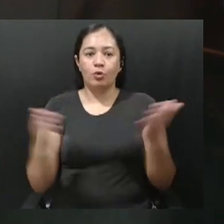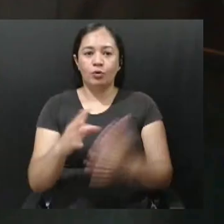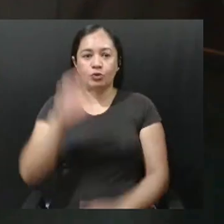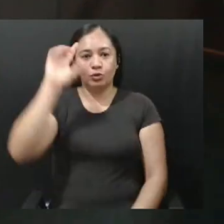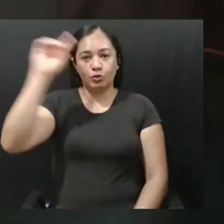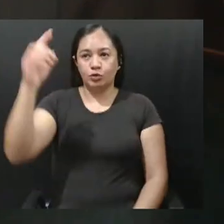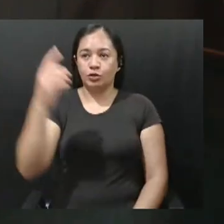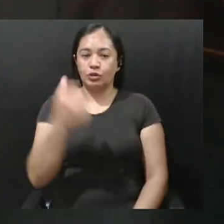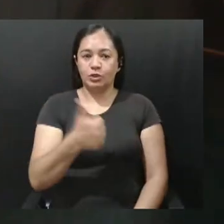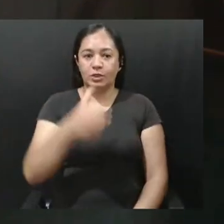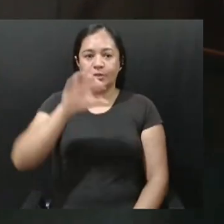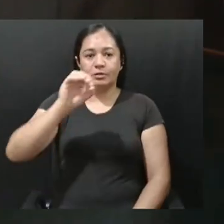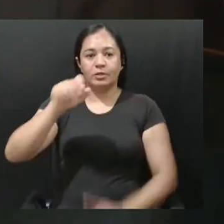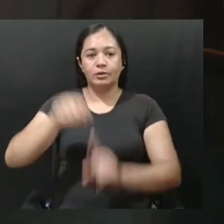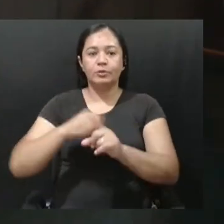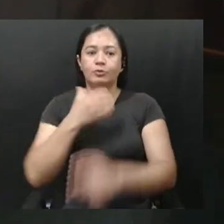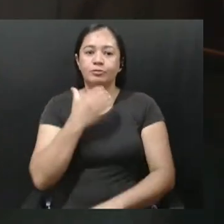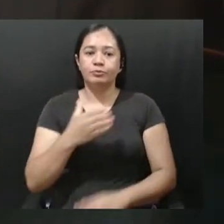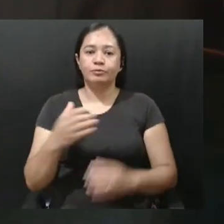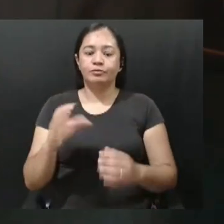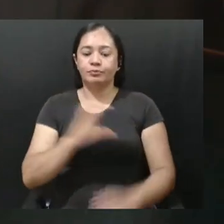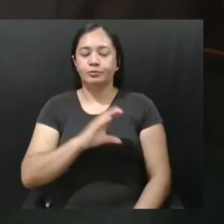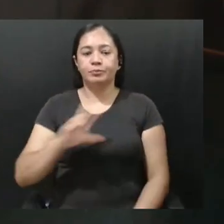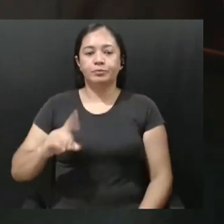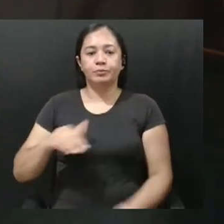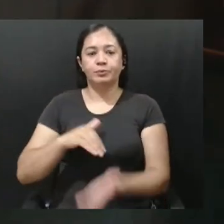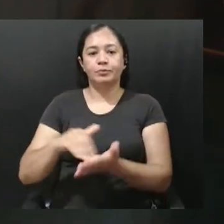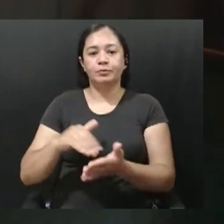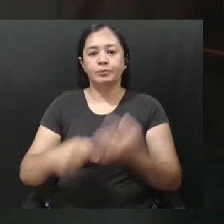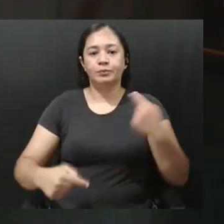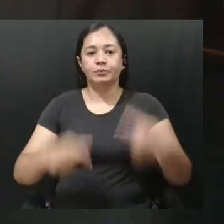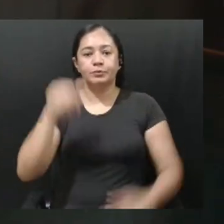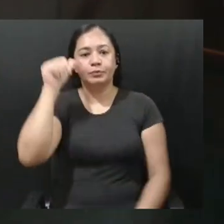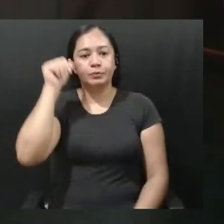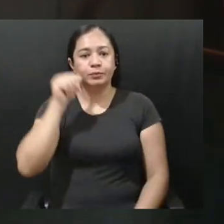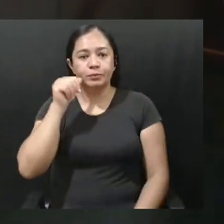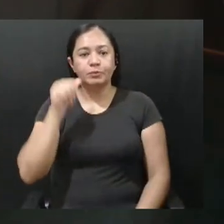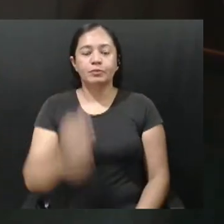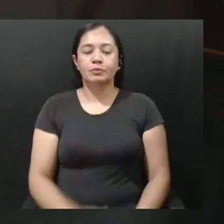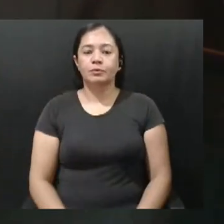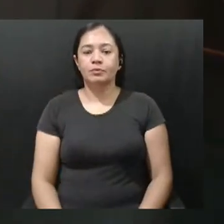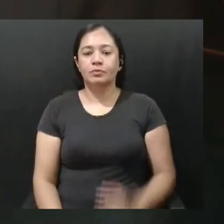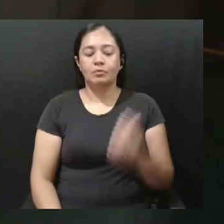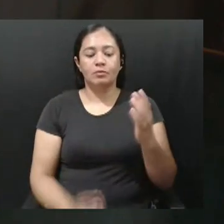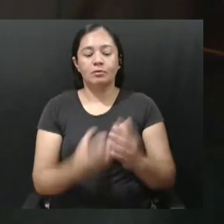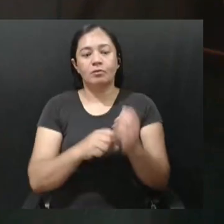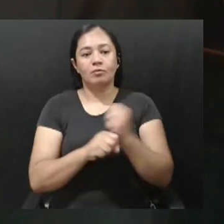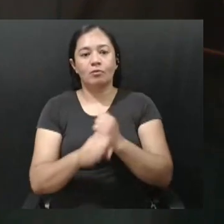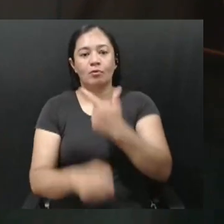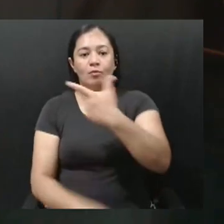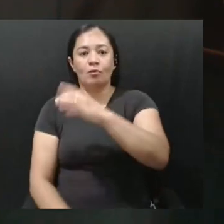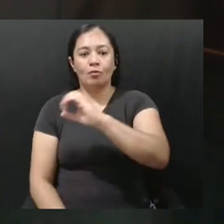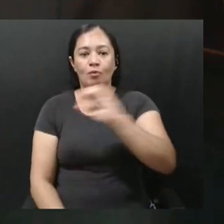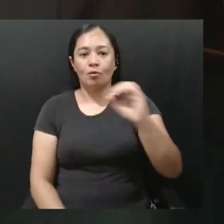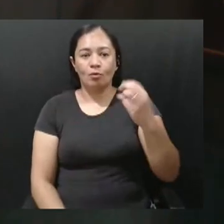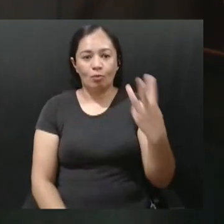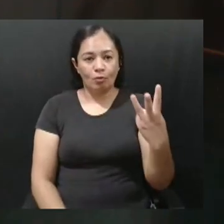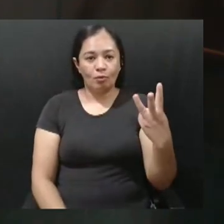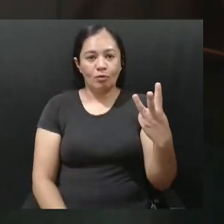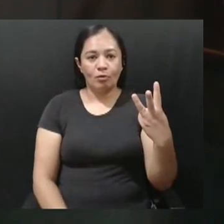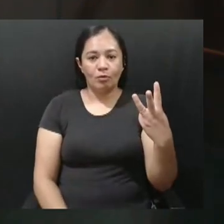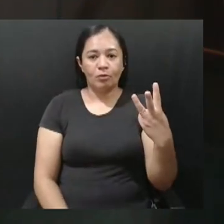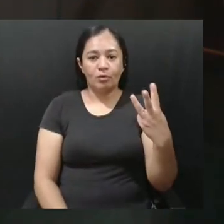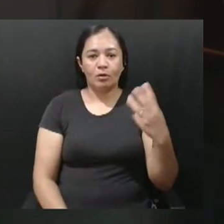da Secretaria de Políticas Públicas para as Mulheres. Criada em 2003 e apoiada pela ONU Mulheres,